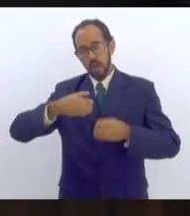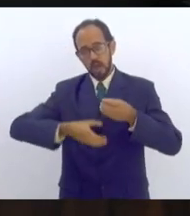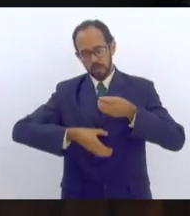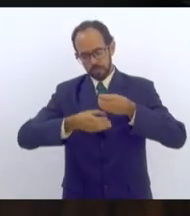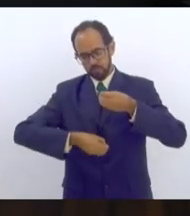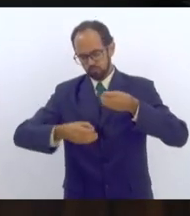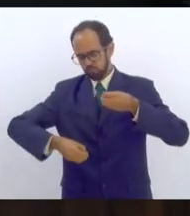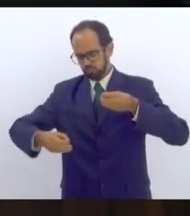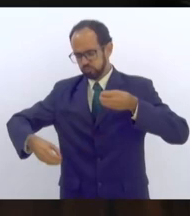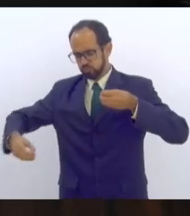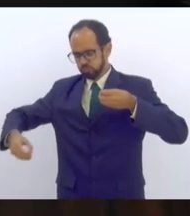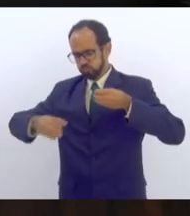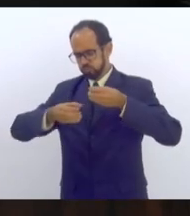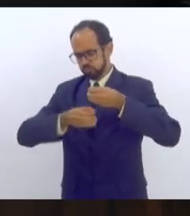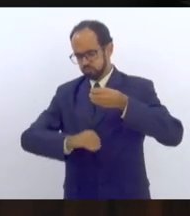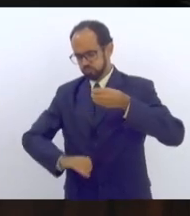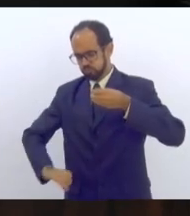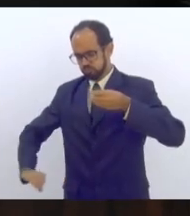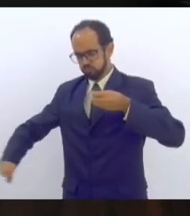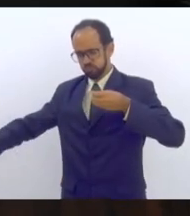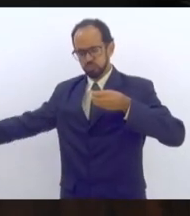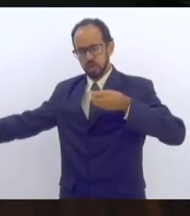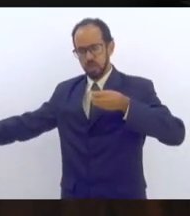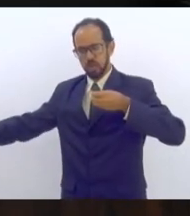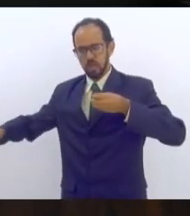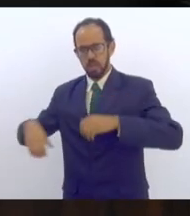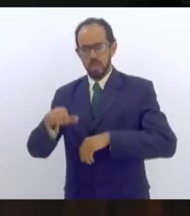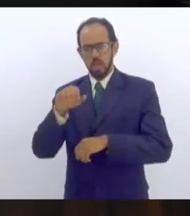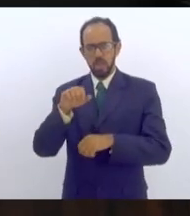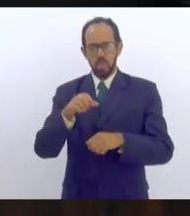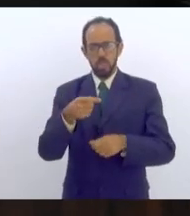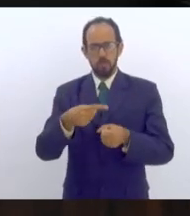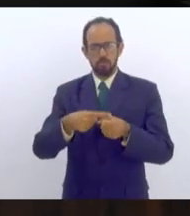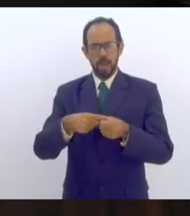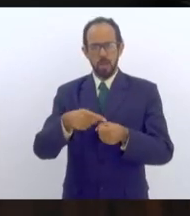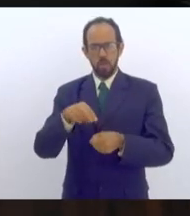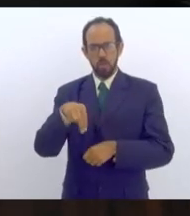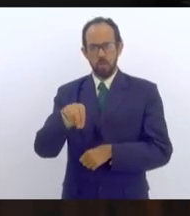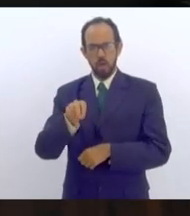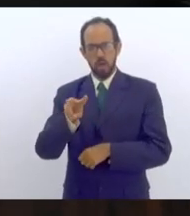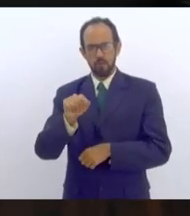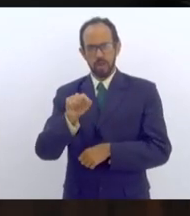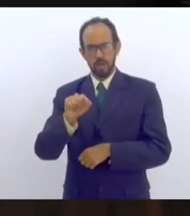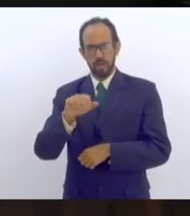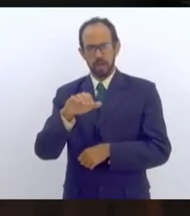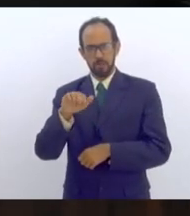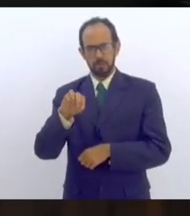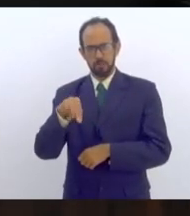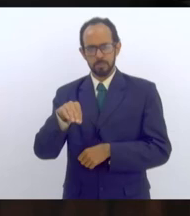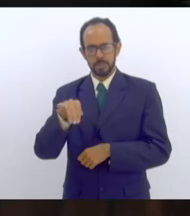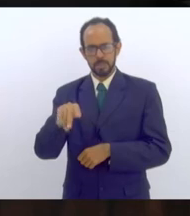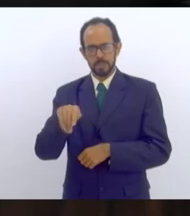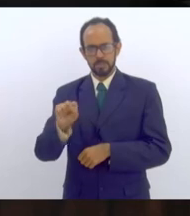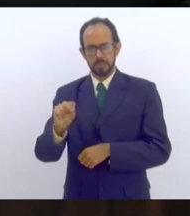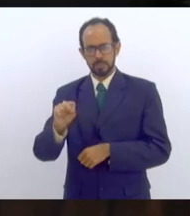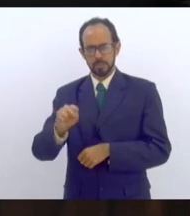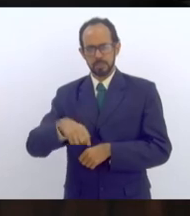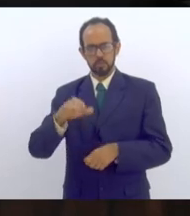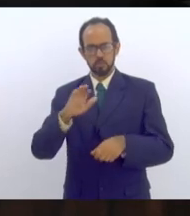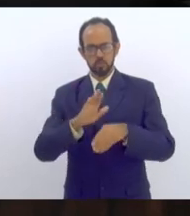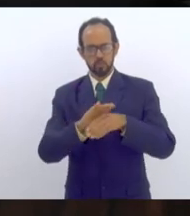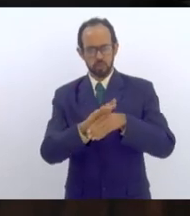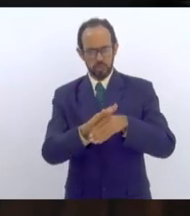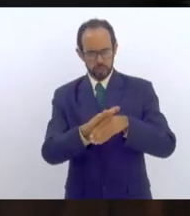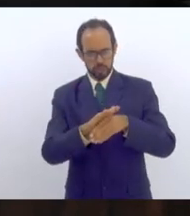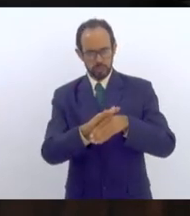do canal das Velhas, no bairro Nova Campinas, no terceiro distrito do município de Duque de Caxias.